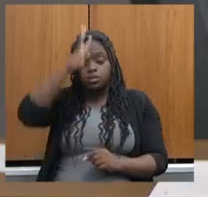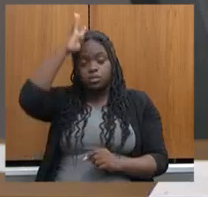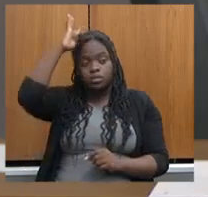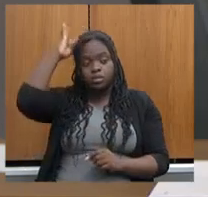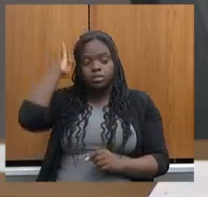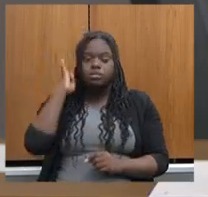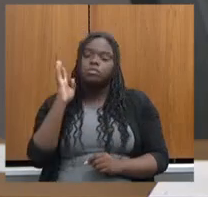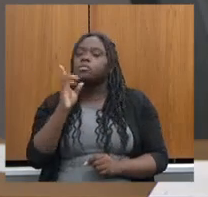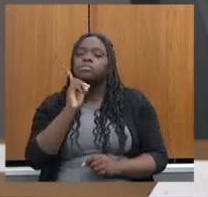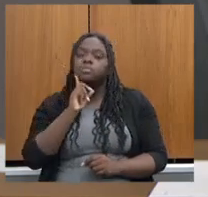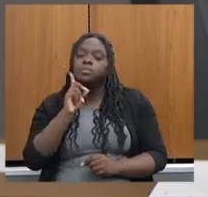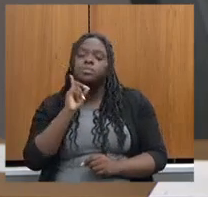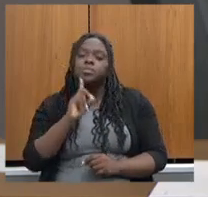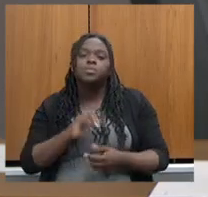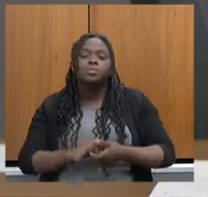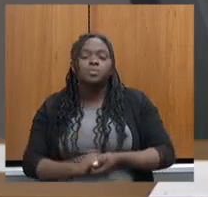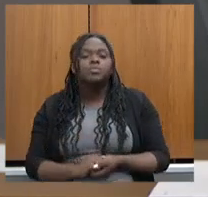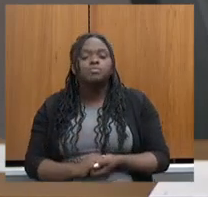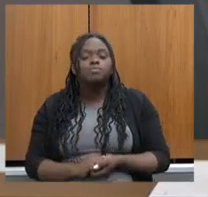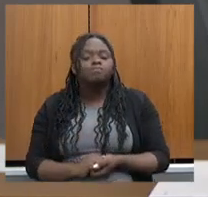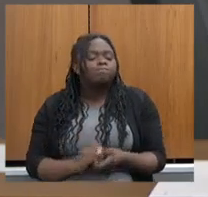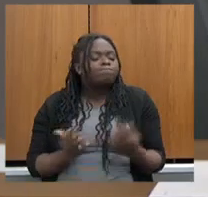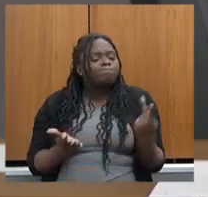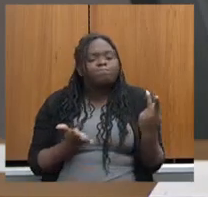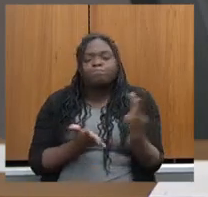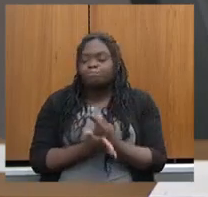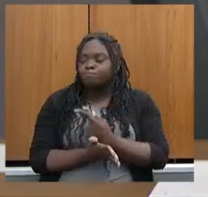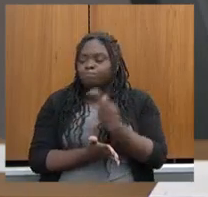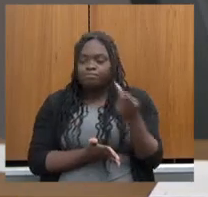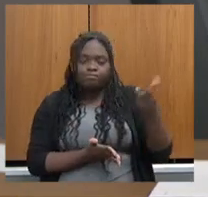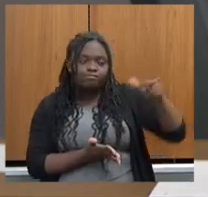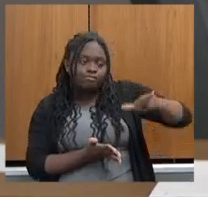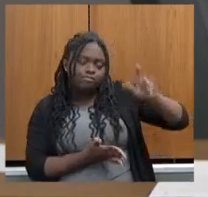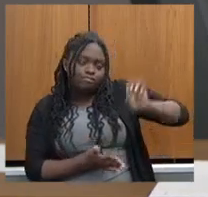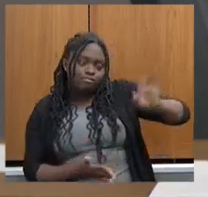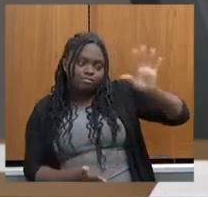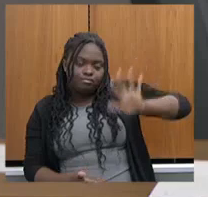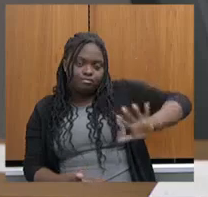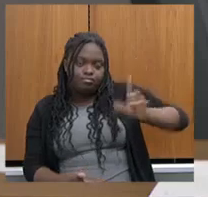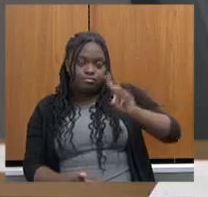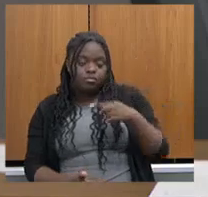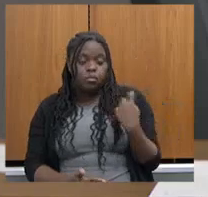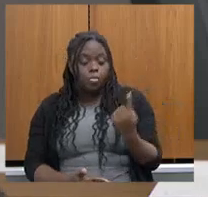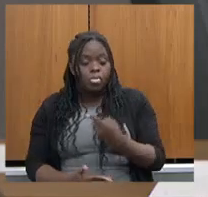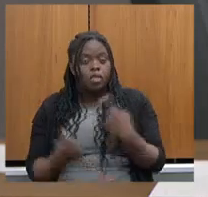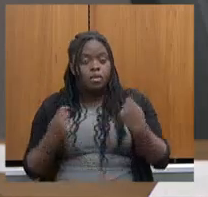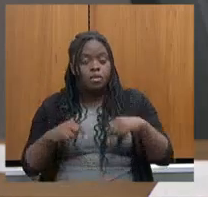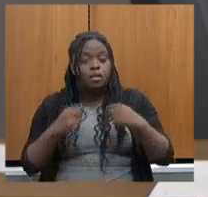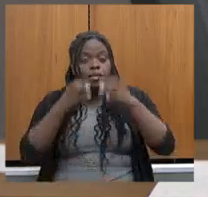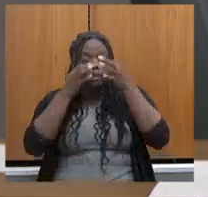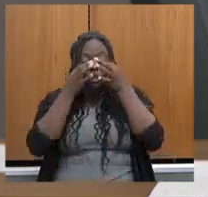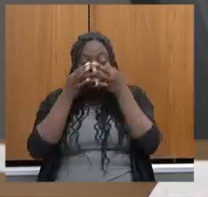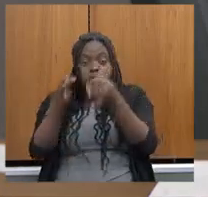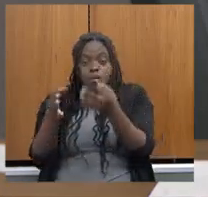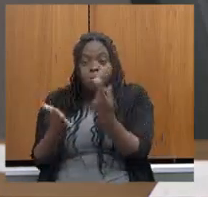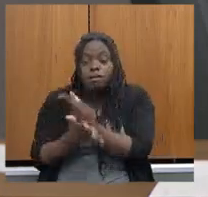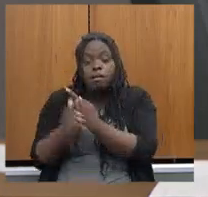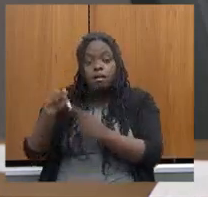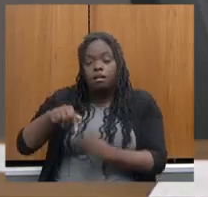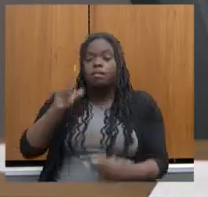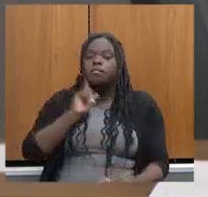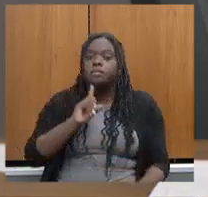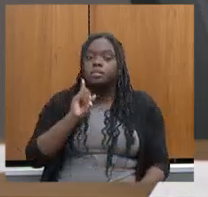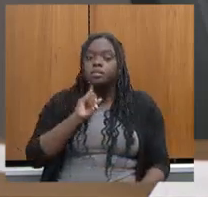Militar de Minas Gerais algo que não acontece nos outros estados nós temos que Estar atento ao que acontece em Minas e